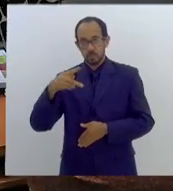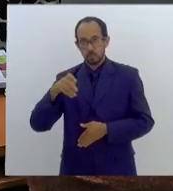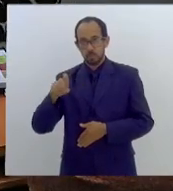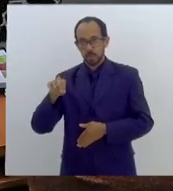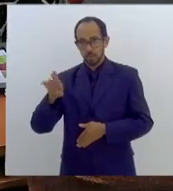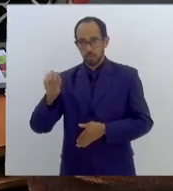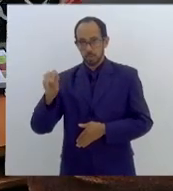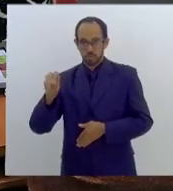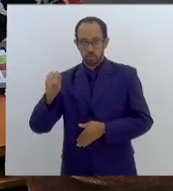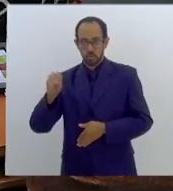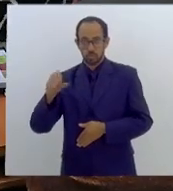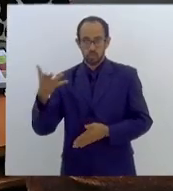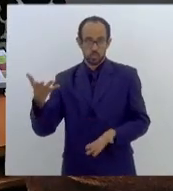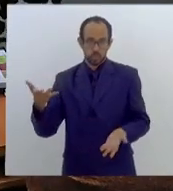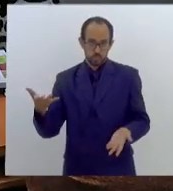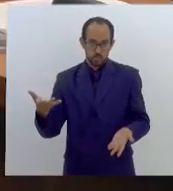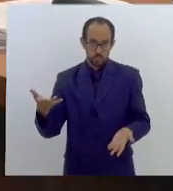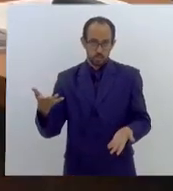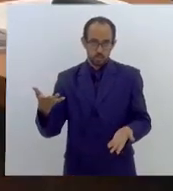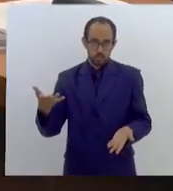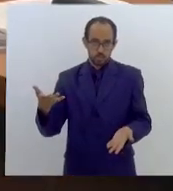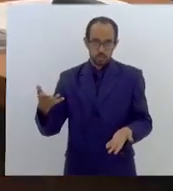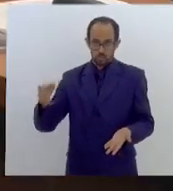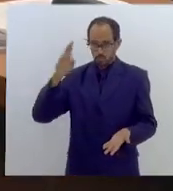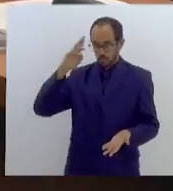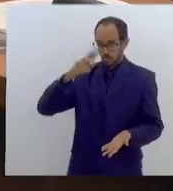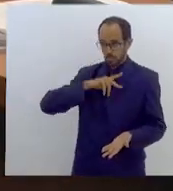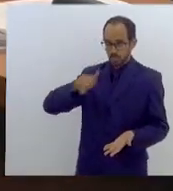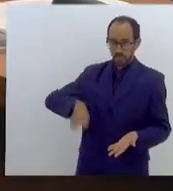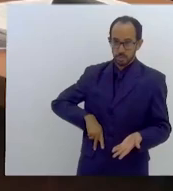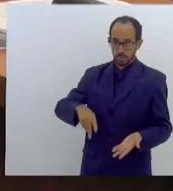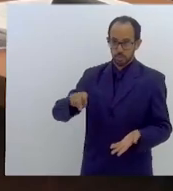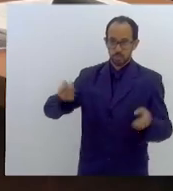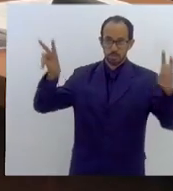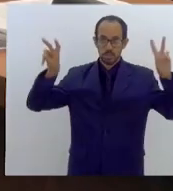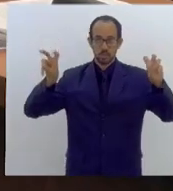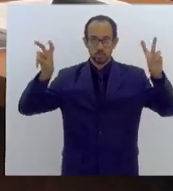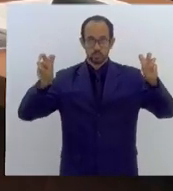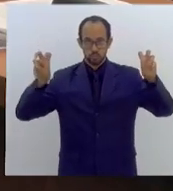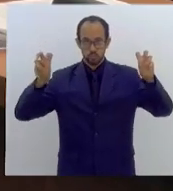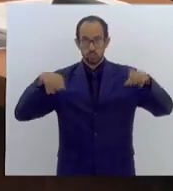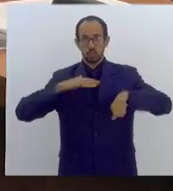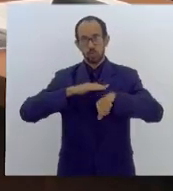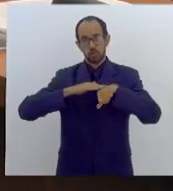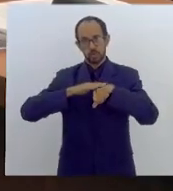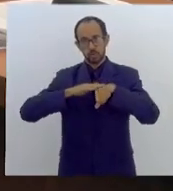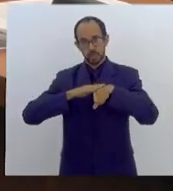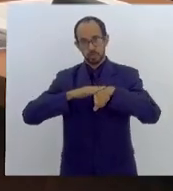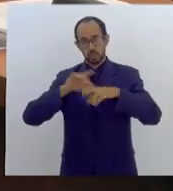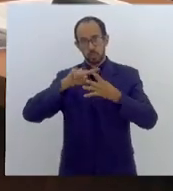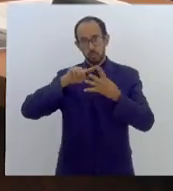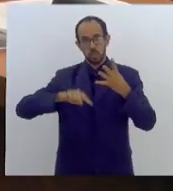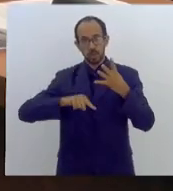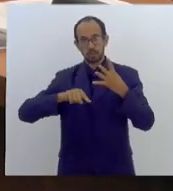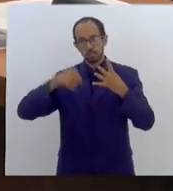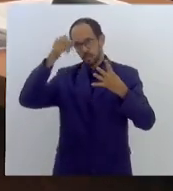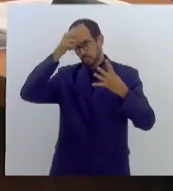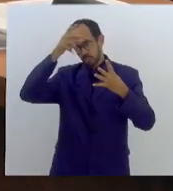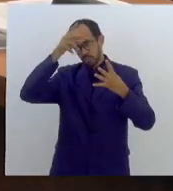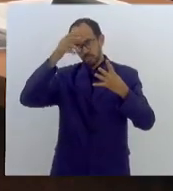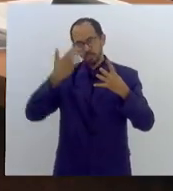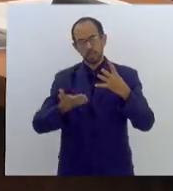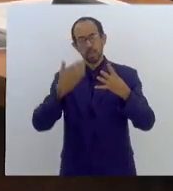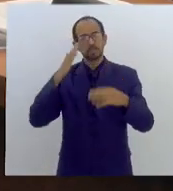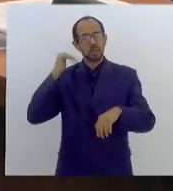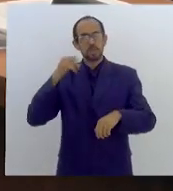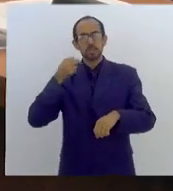presidente, como esse assunto era um assunto que foi conversado com 4 prefeitos, mas eu queria saber se o